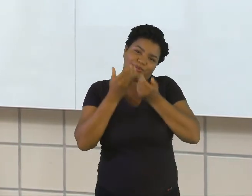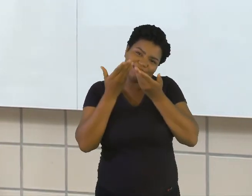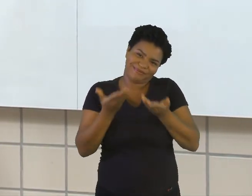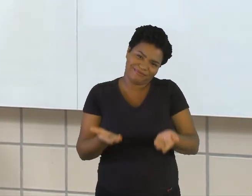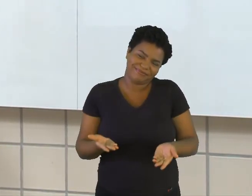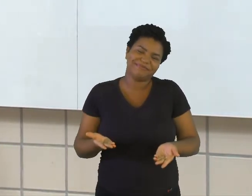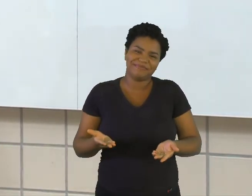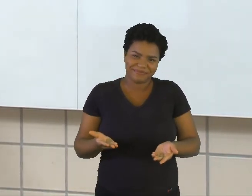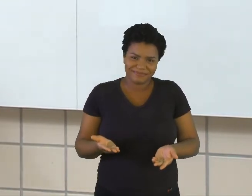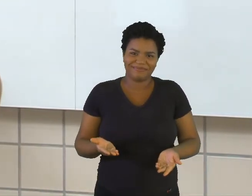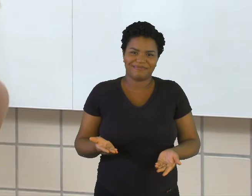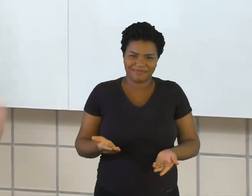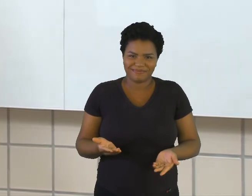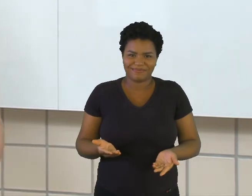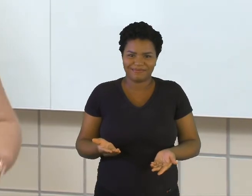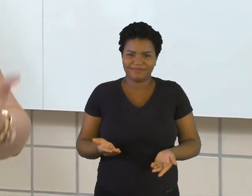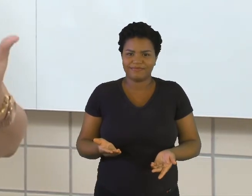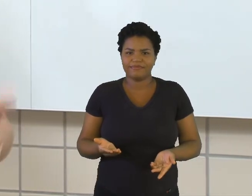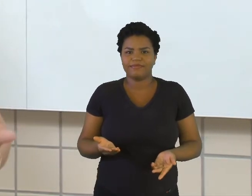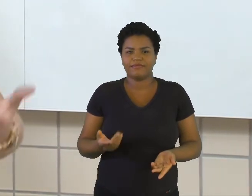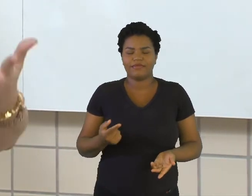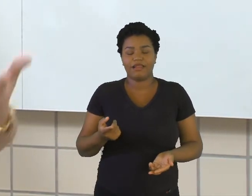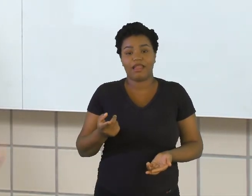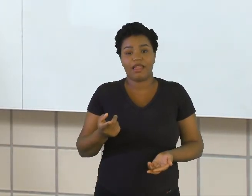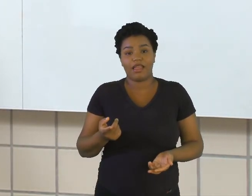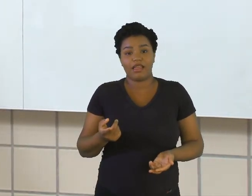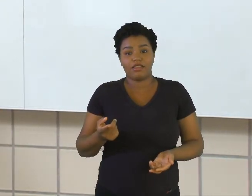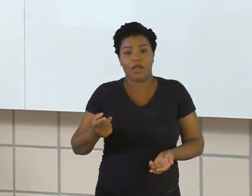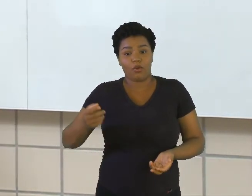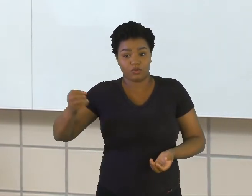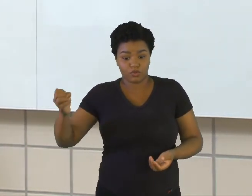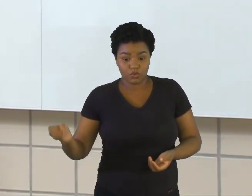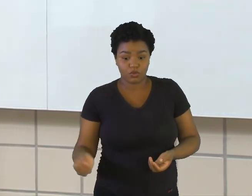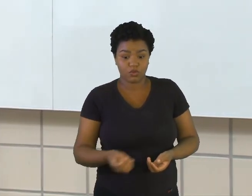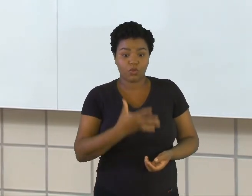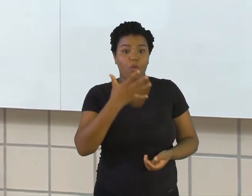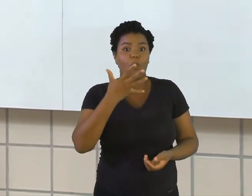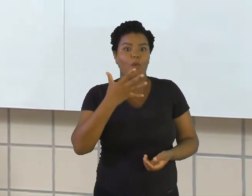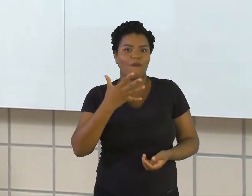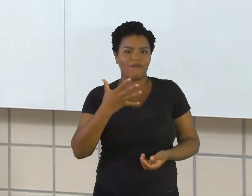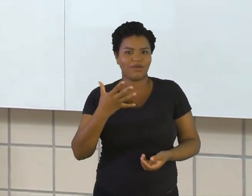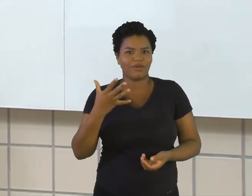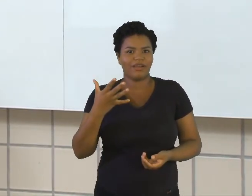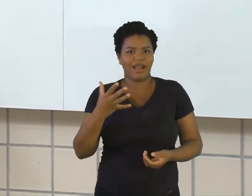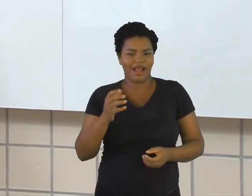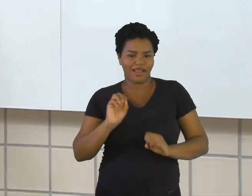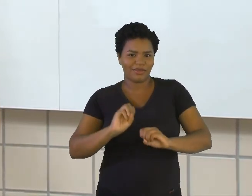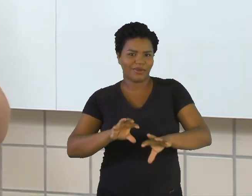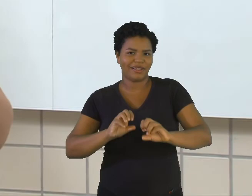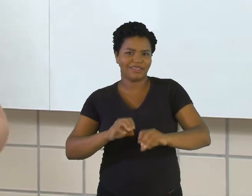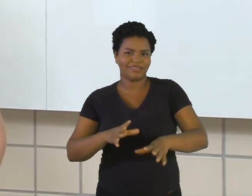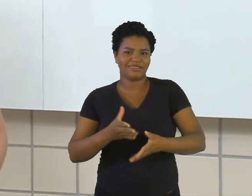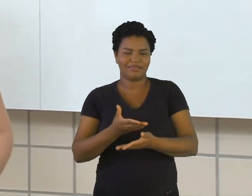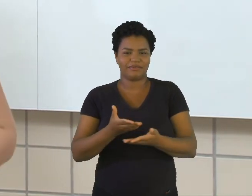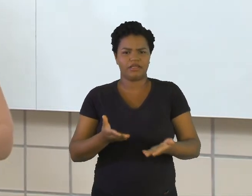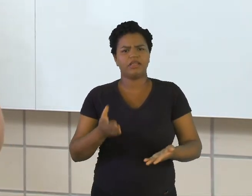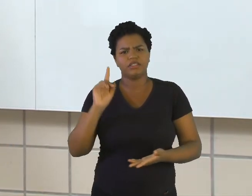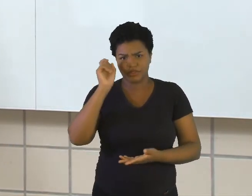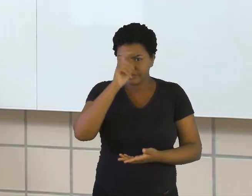vocês, reinventando a educação em nossa cidade. Foi difícil?